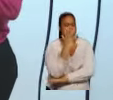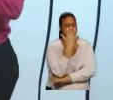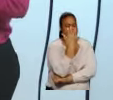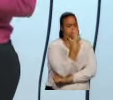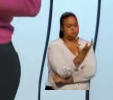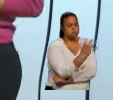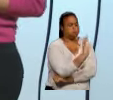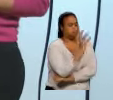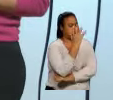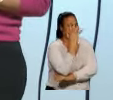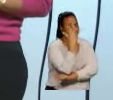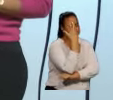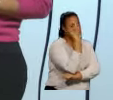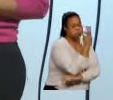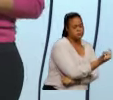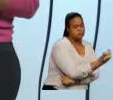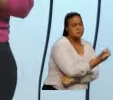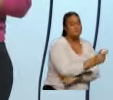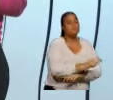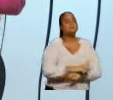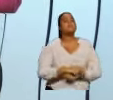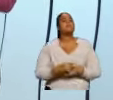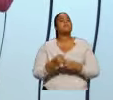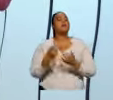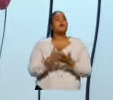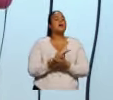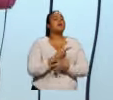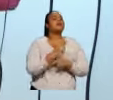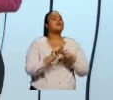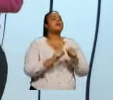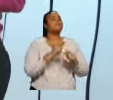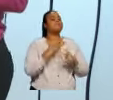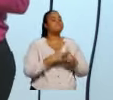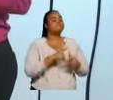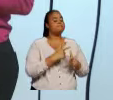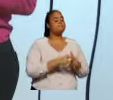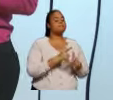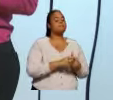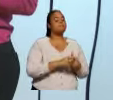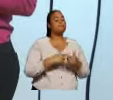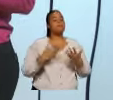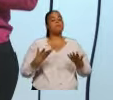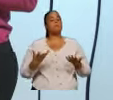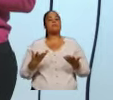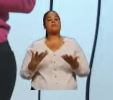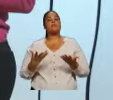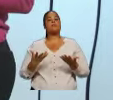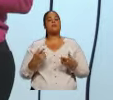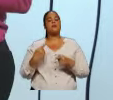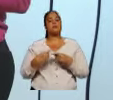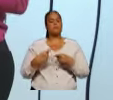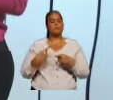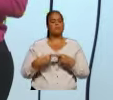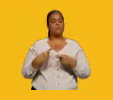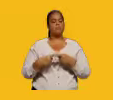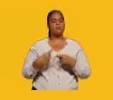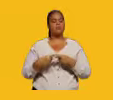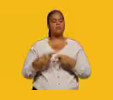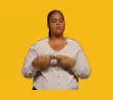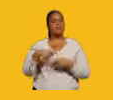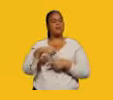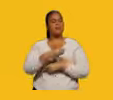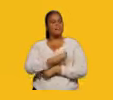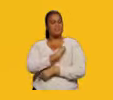onde a população se concentrou no litoral brasileiro e aí por que então que